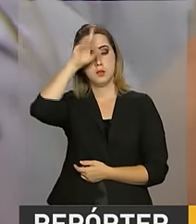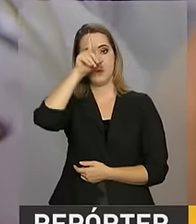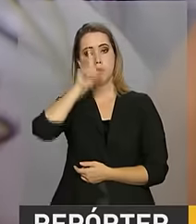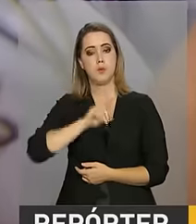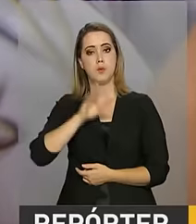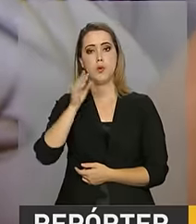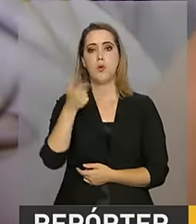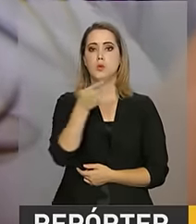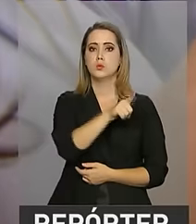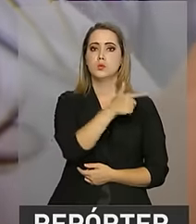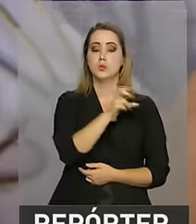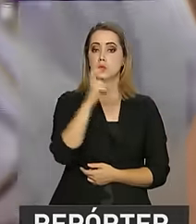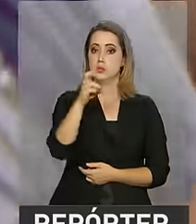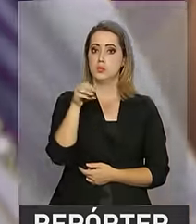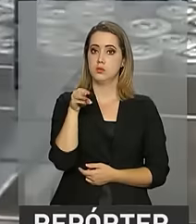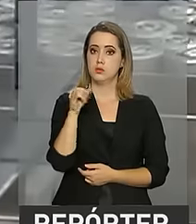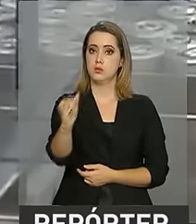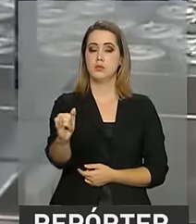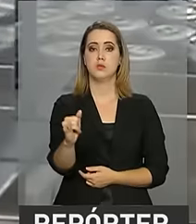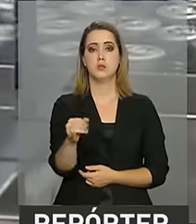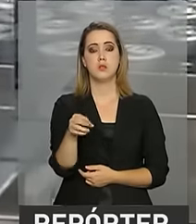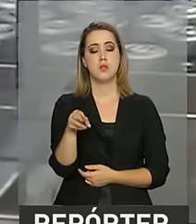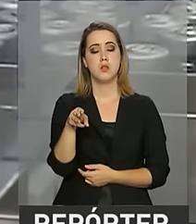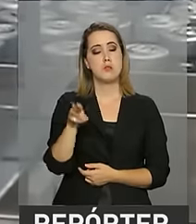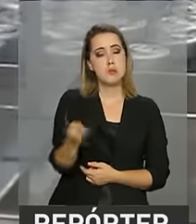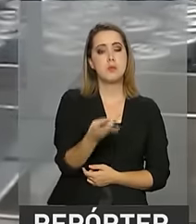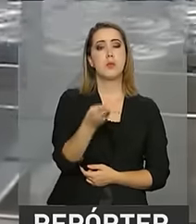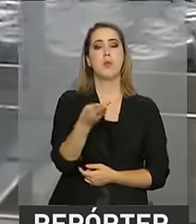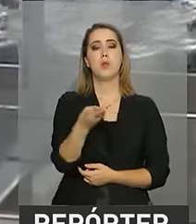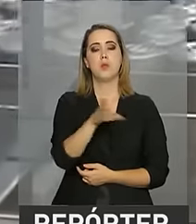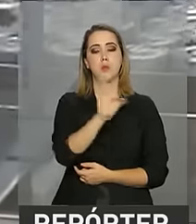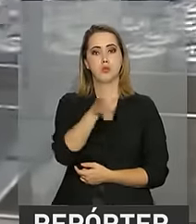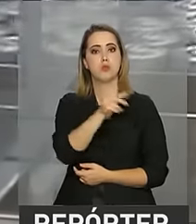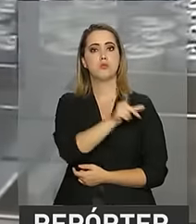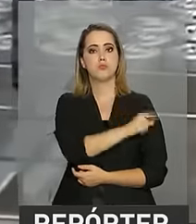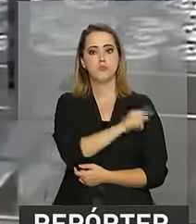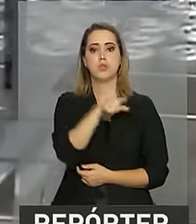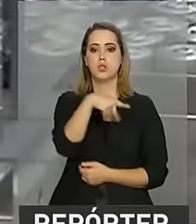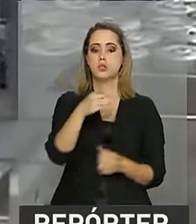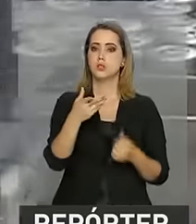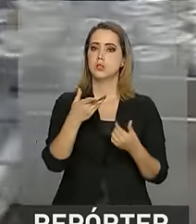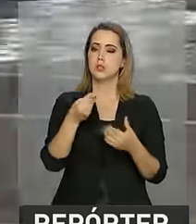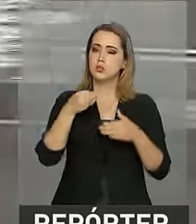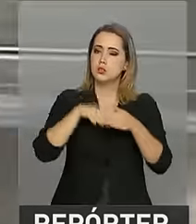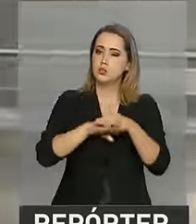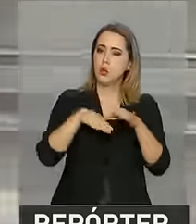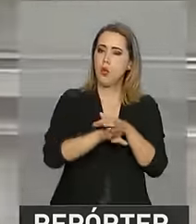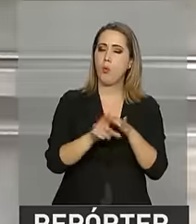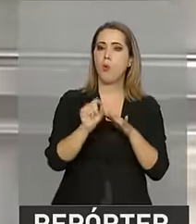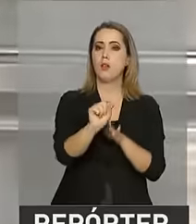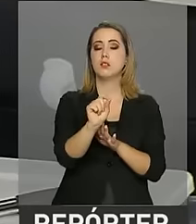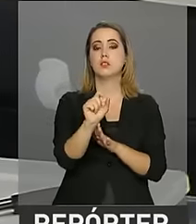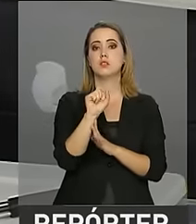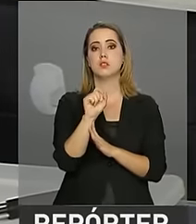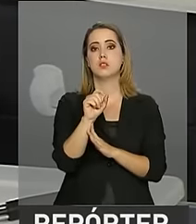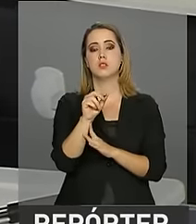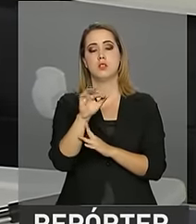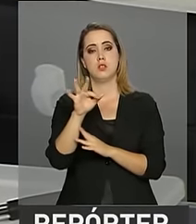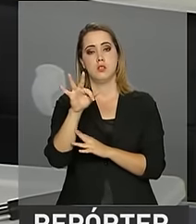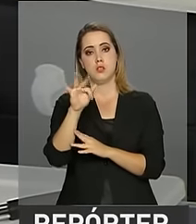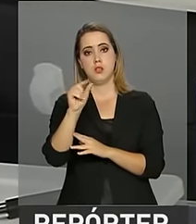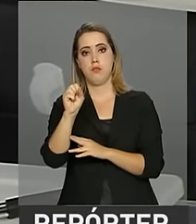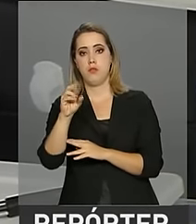5 milhões 500.000 doses já estão no estoque do laboratório biomanguinhos da fundação Osvaldo Cruz a